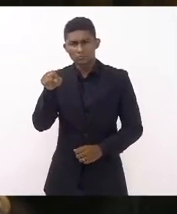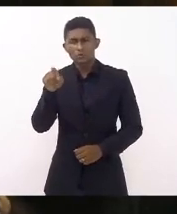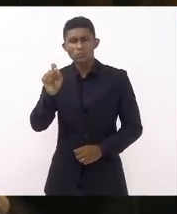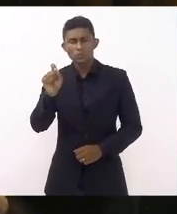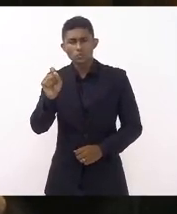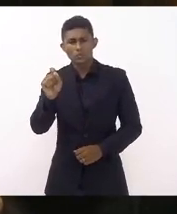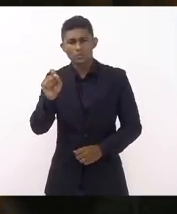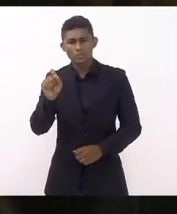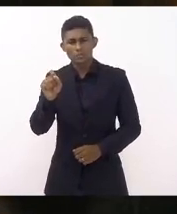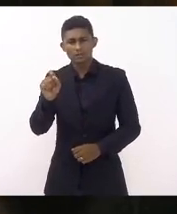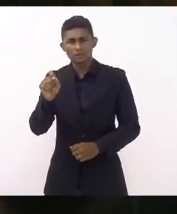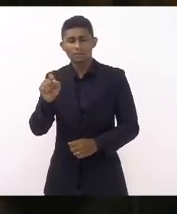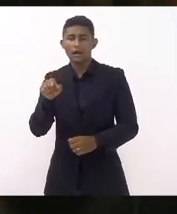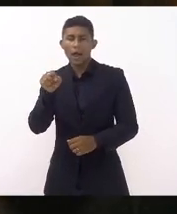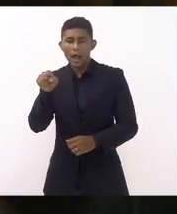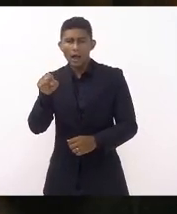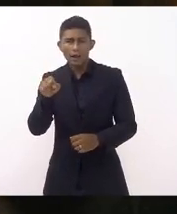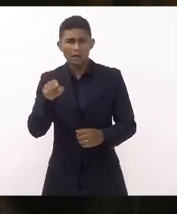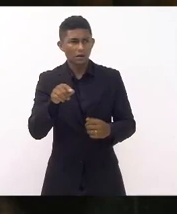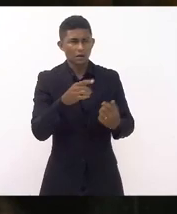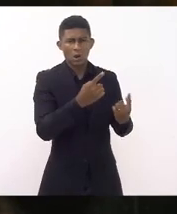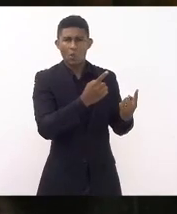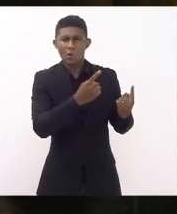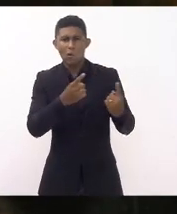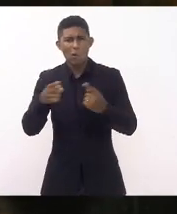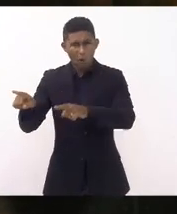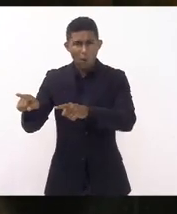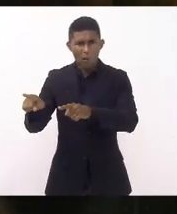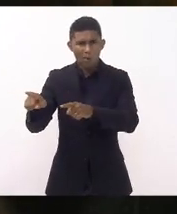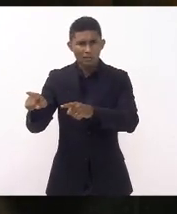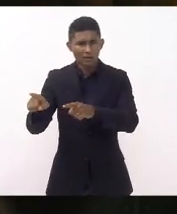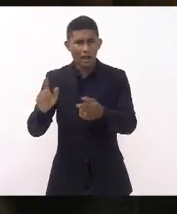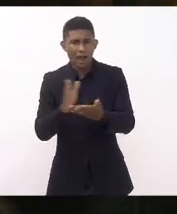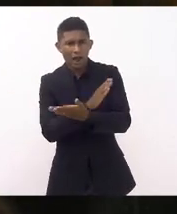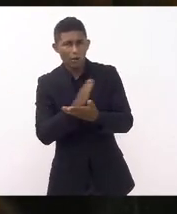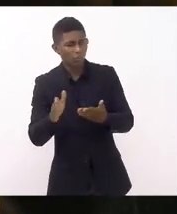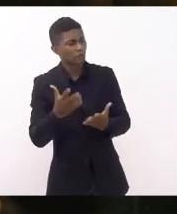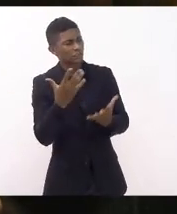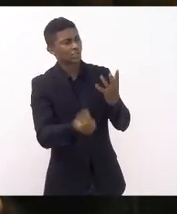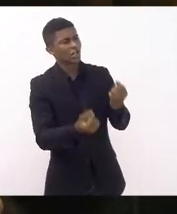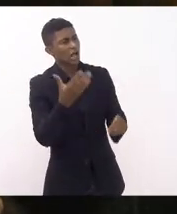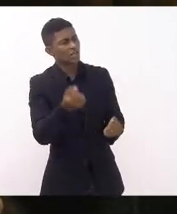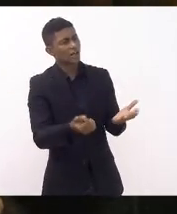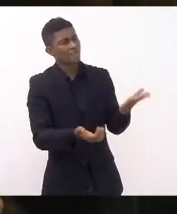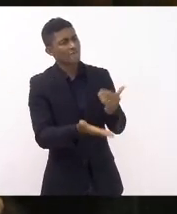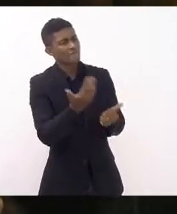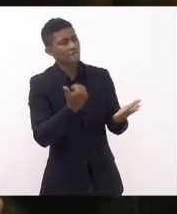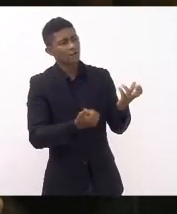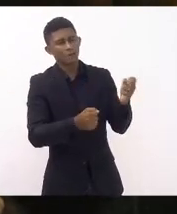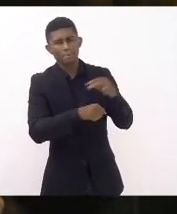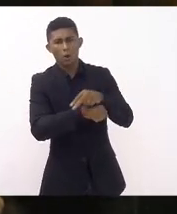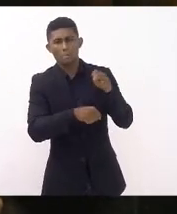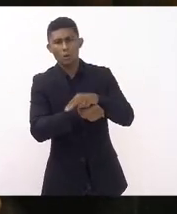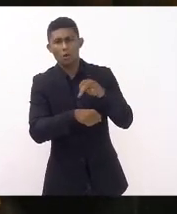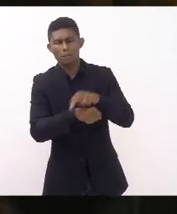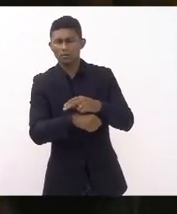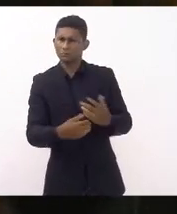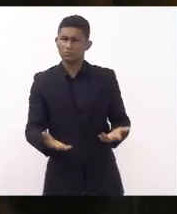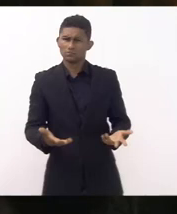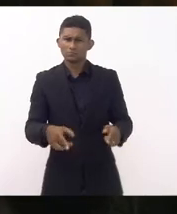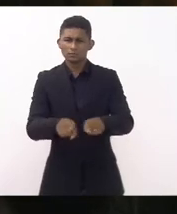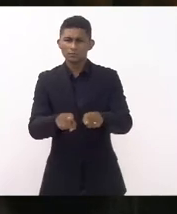correligionários do maior inimigo da sua estrela nacional? Como concordar que o